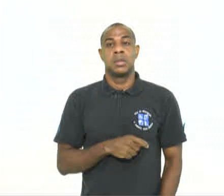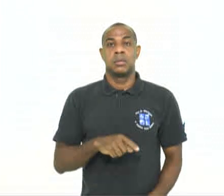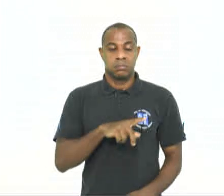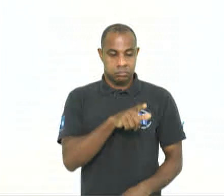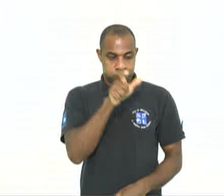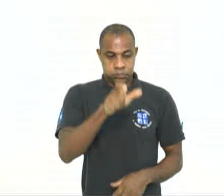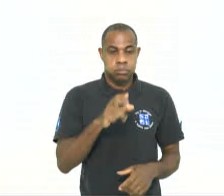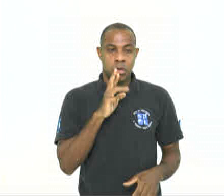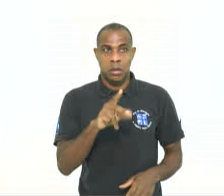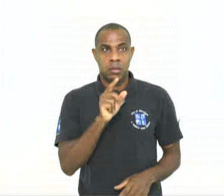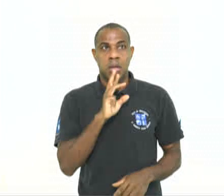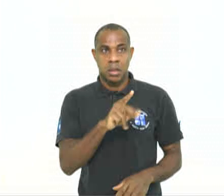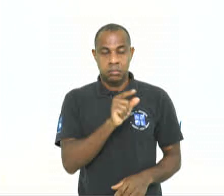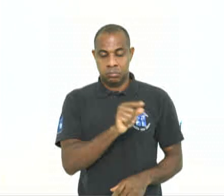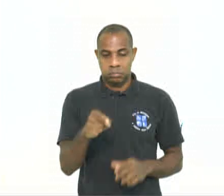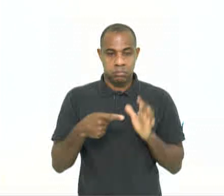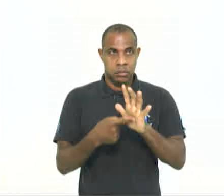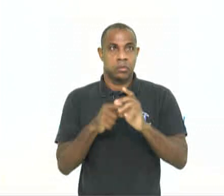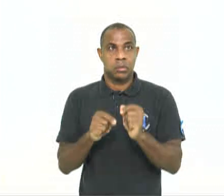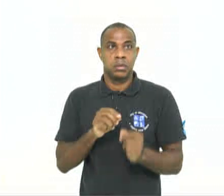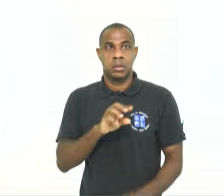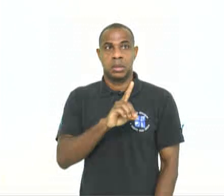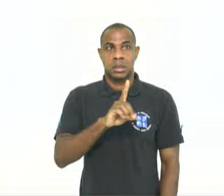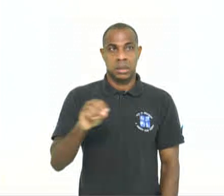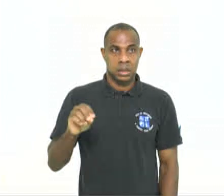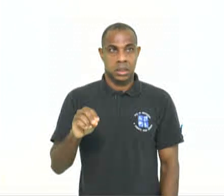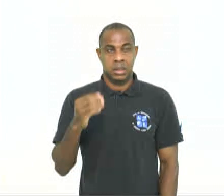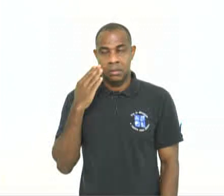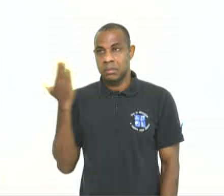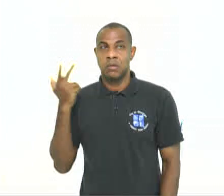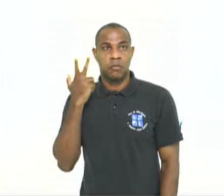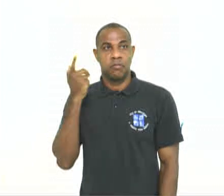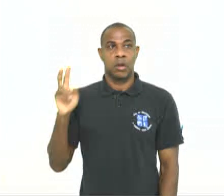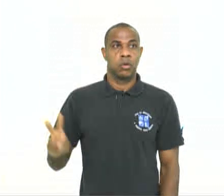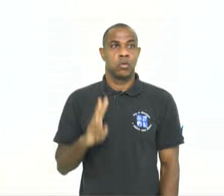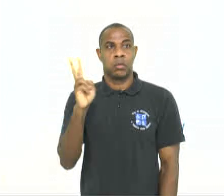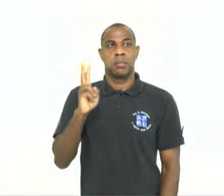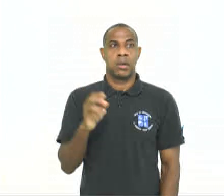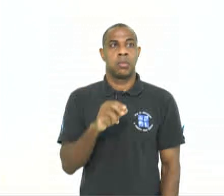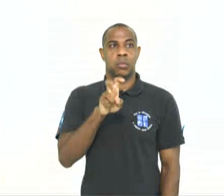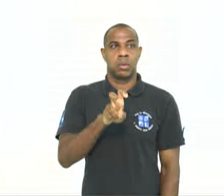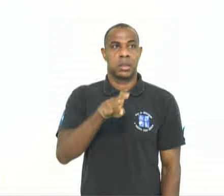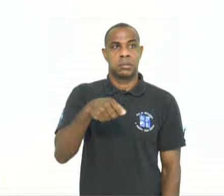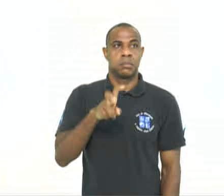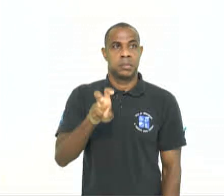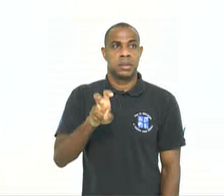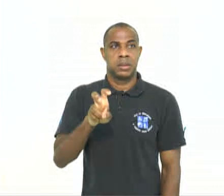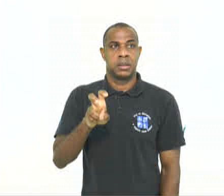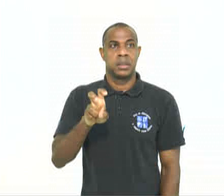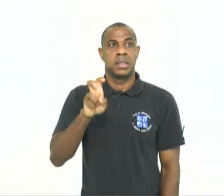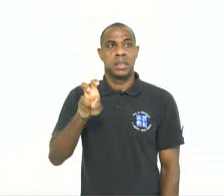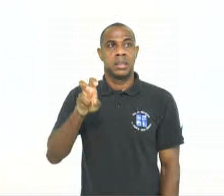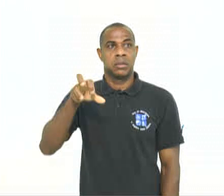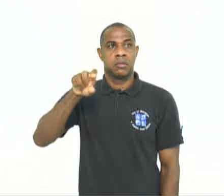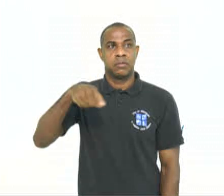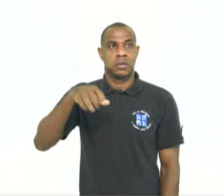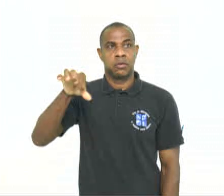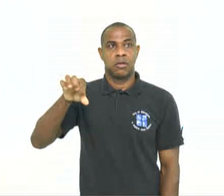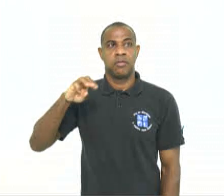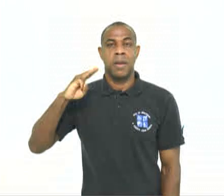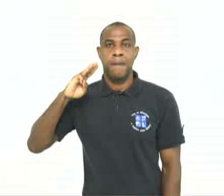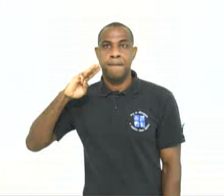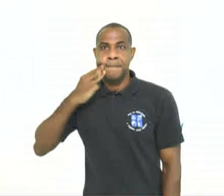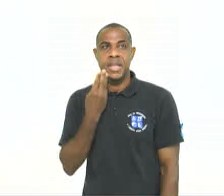de milímetro cúbico de sangue. Os valores normais de hemácias de 4,5 a 5,9 milhões por milímetro